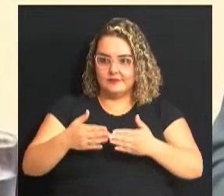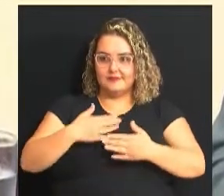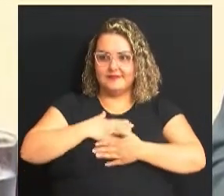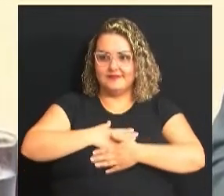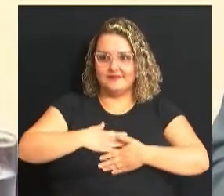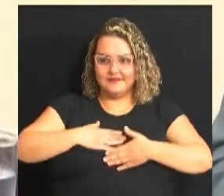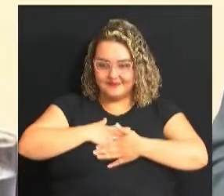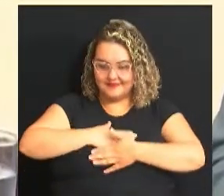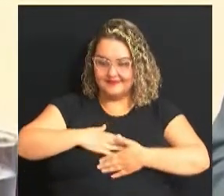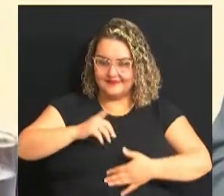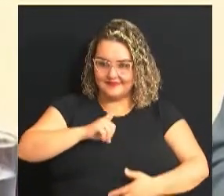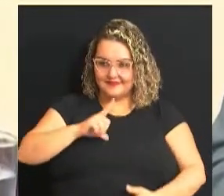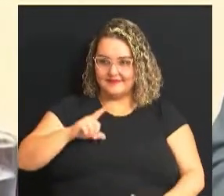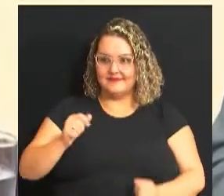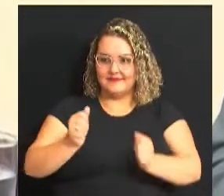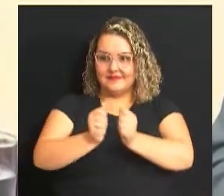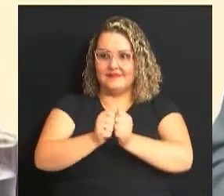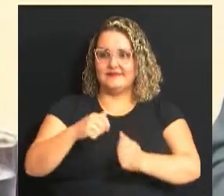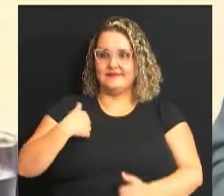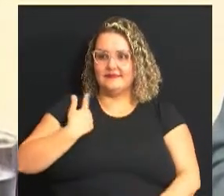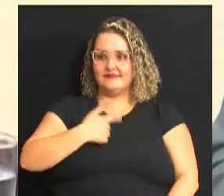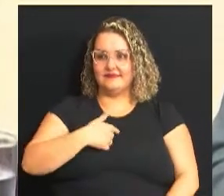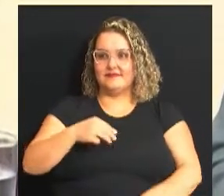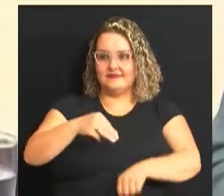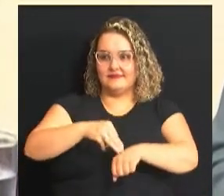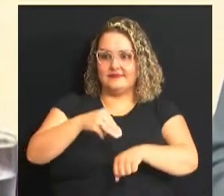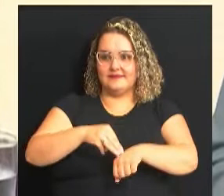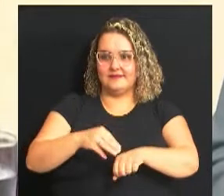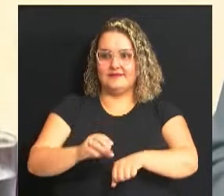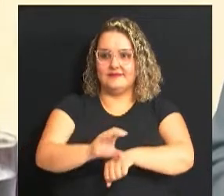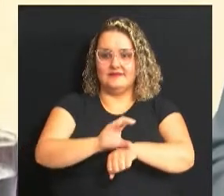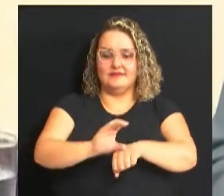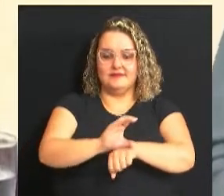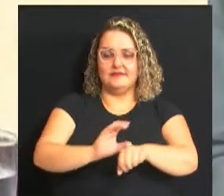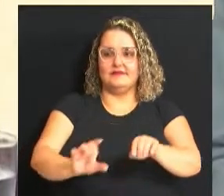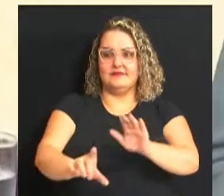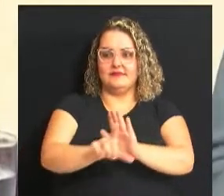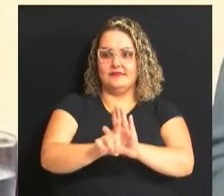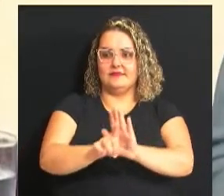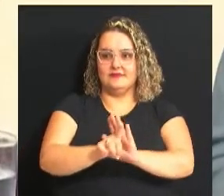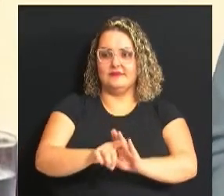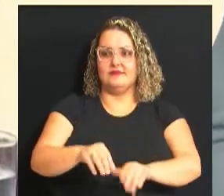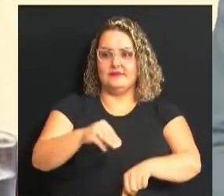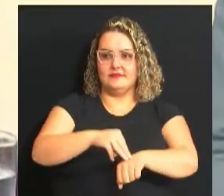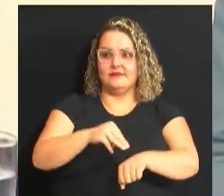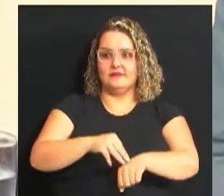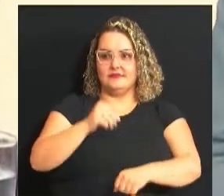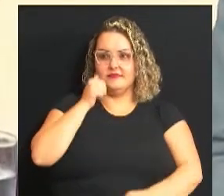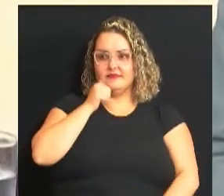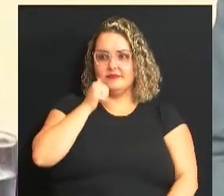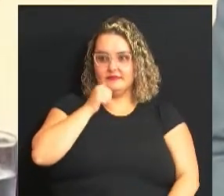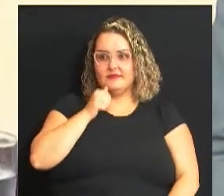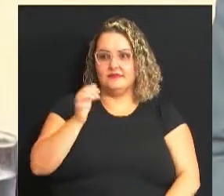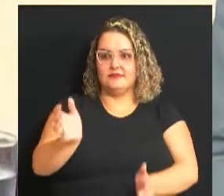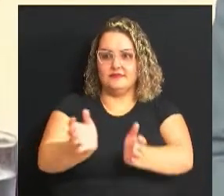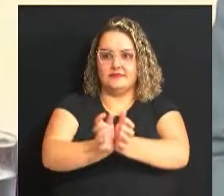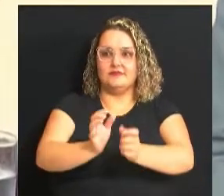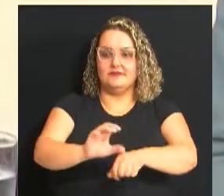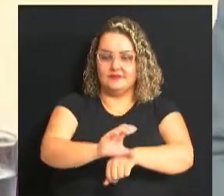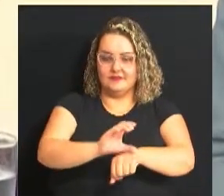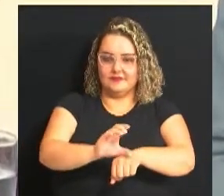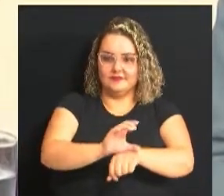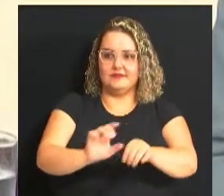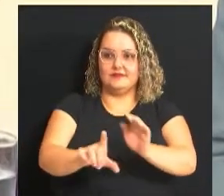aqui. Nossa membro da Constituição, nossa membro mulher da Comissão de Constituição e